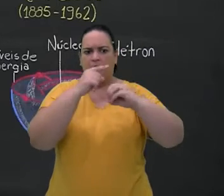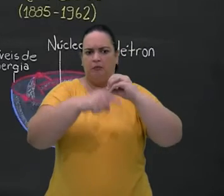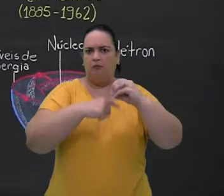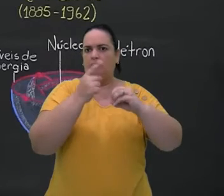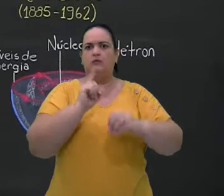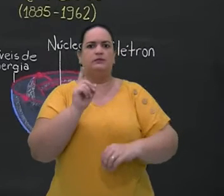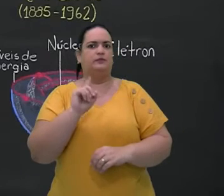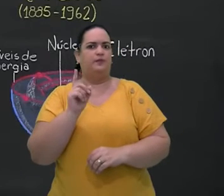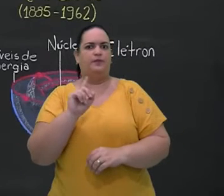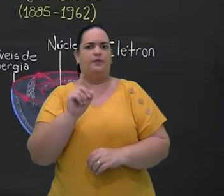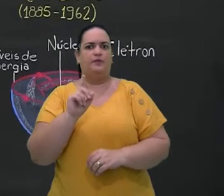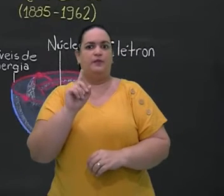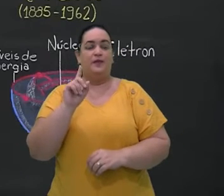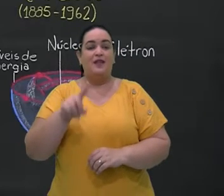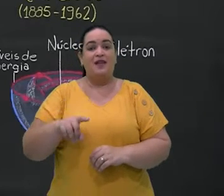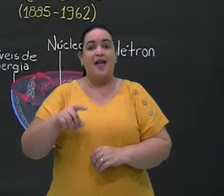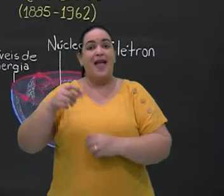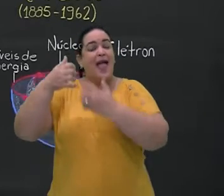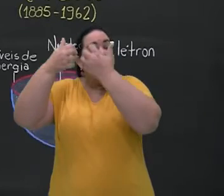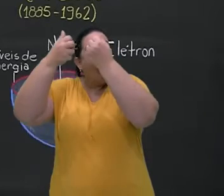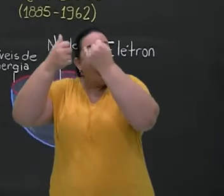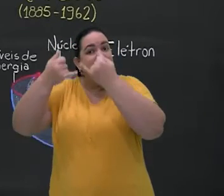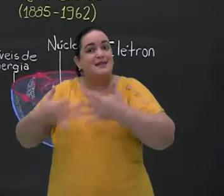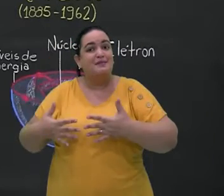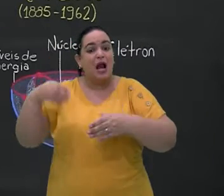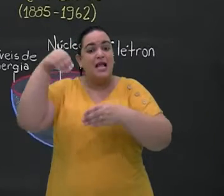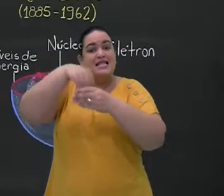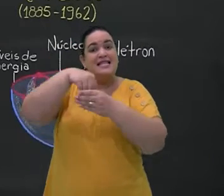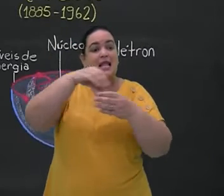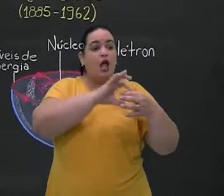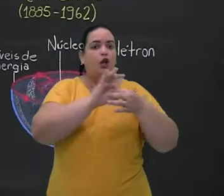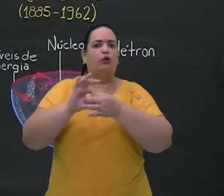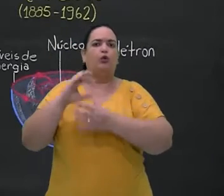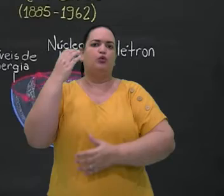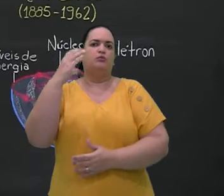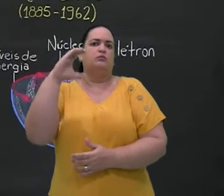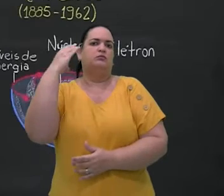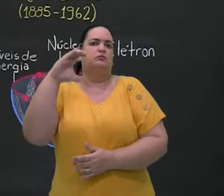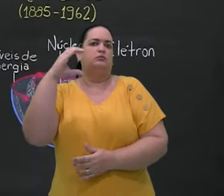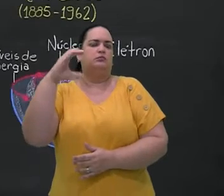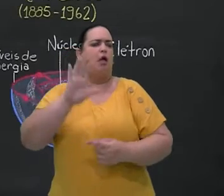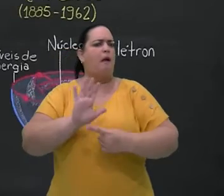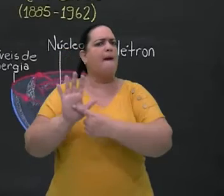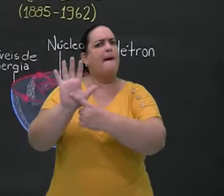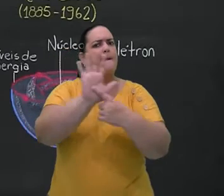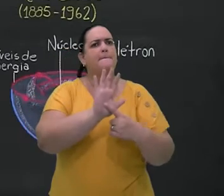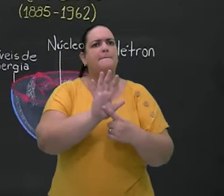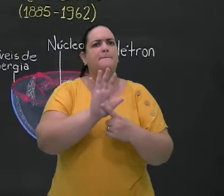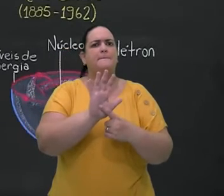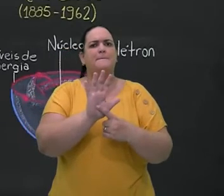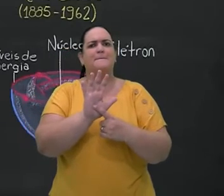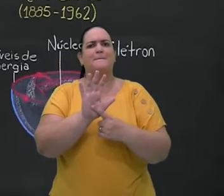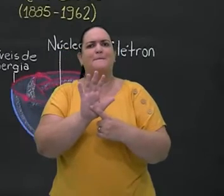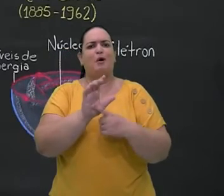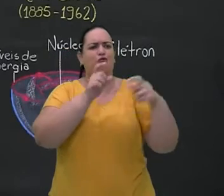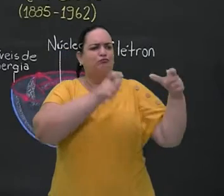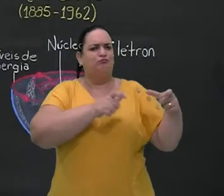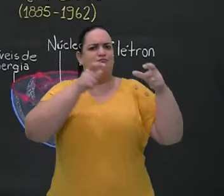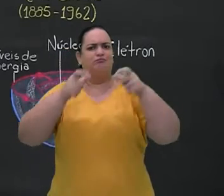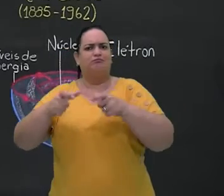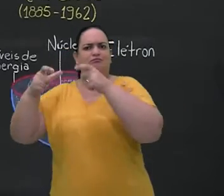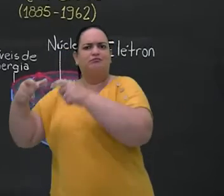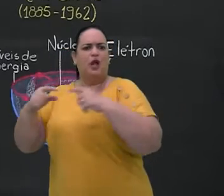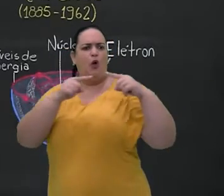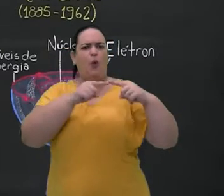eu disse anteriormente, é uma maneira que a gente encontrou na ciência para mostrar a uma comunidade um determinado fenômeno,